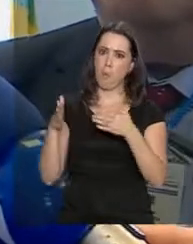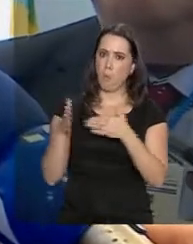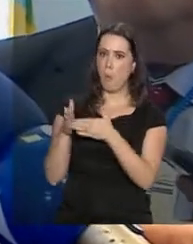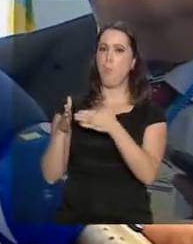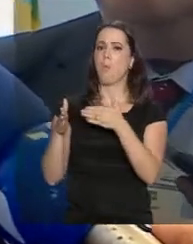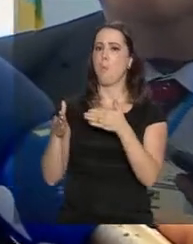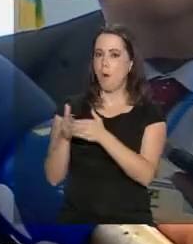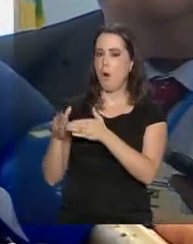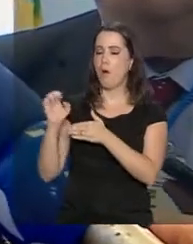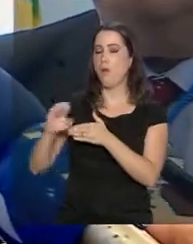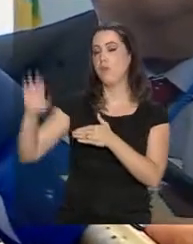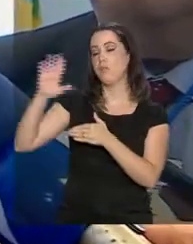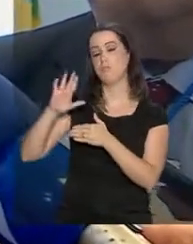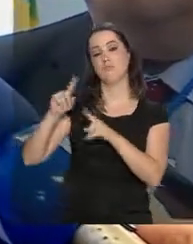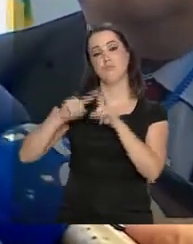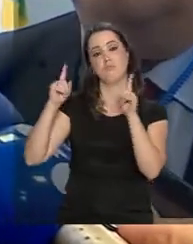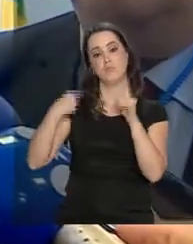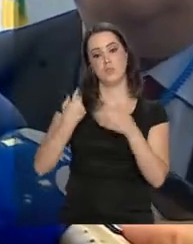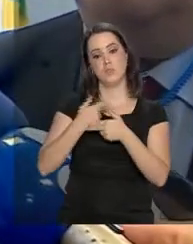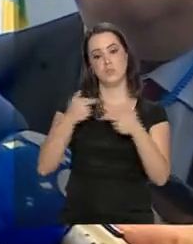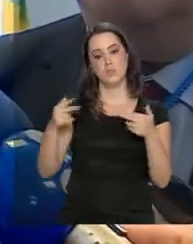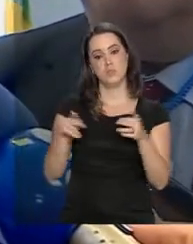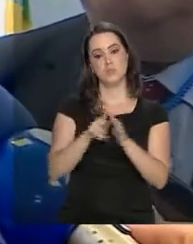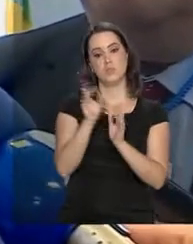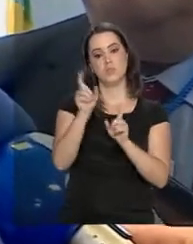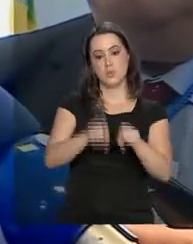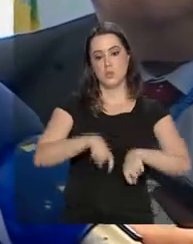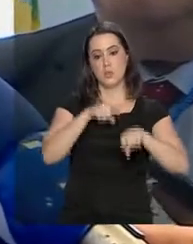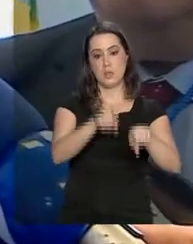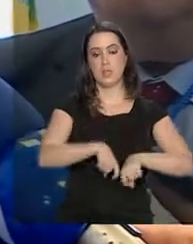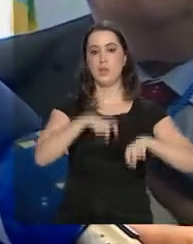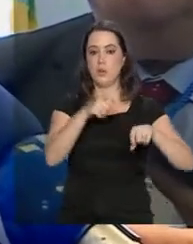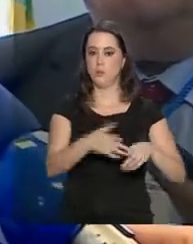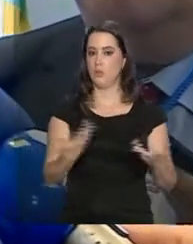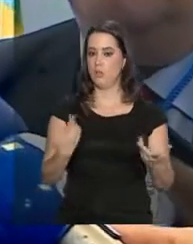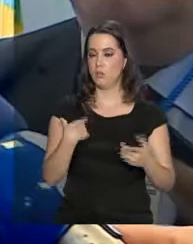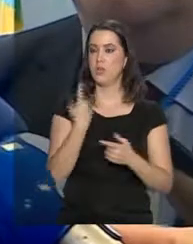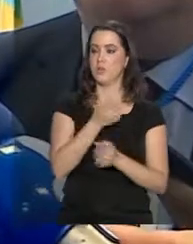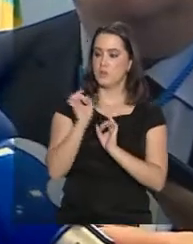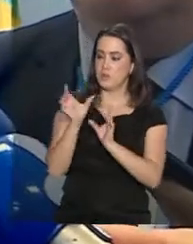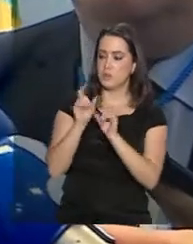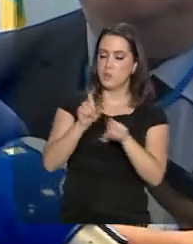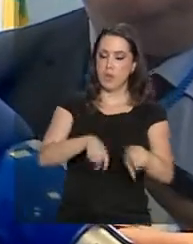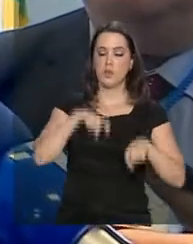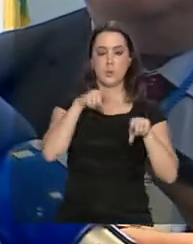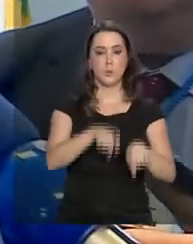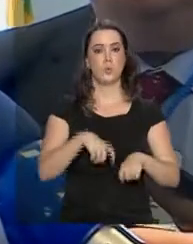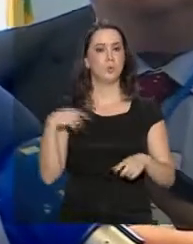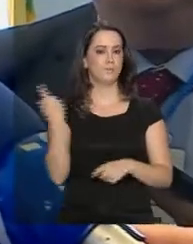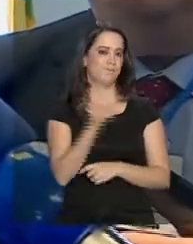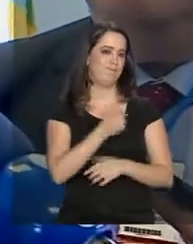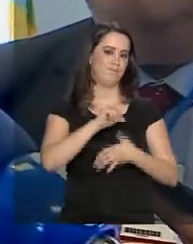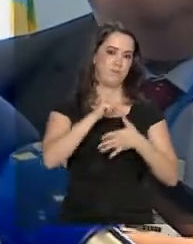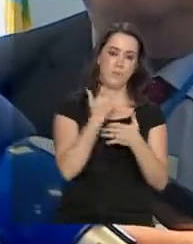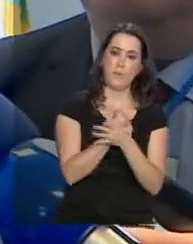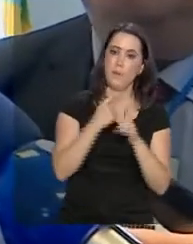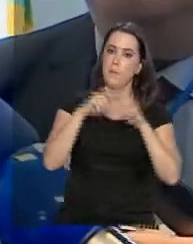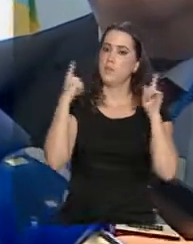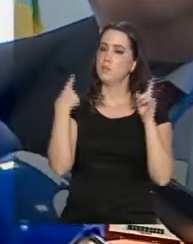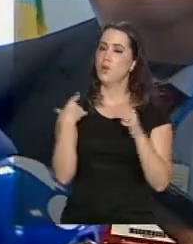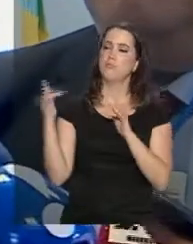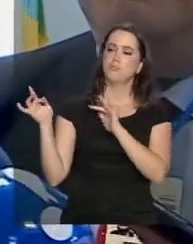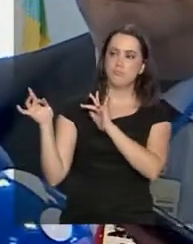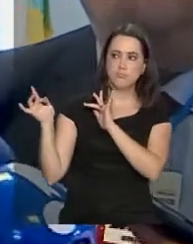mercado europeu os nossos produtos agrícolas nós somos grandes exportadores produzir nós todos mercosul mas nós